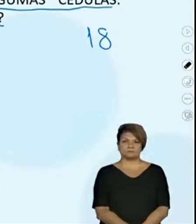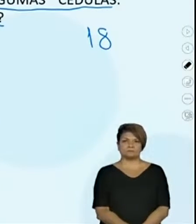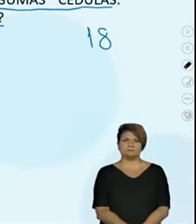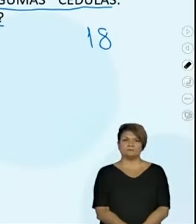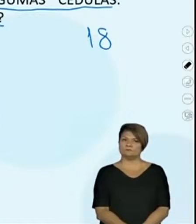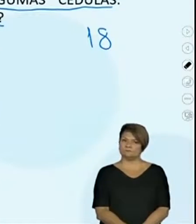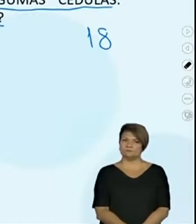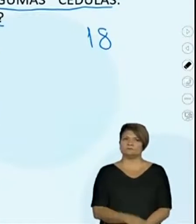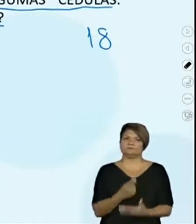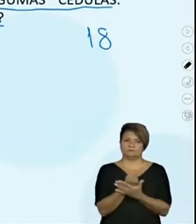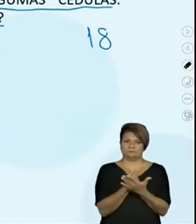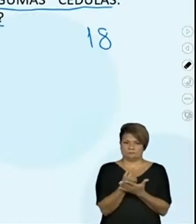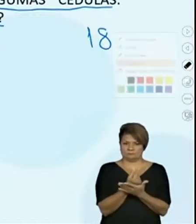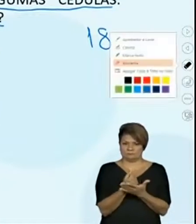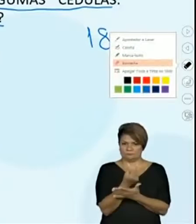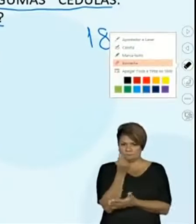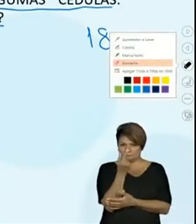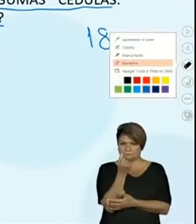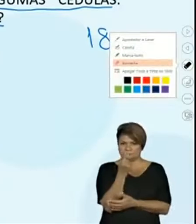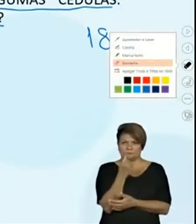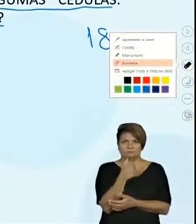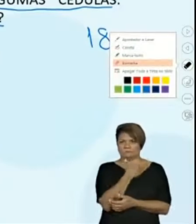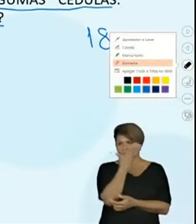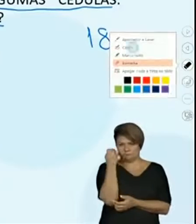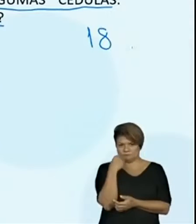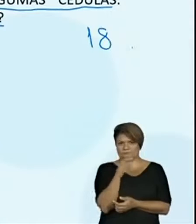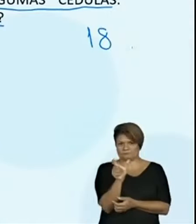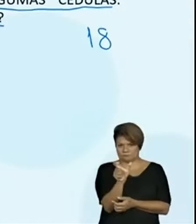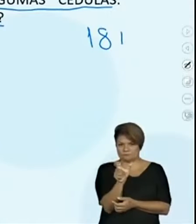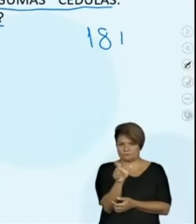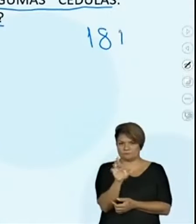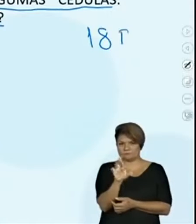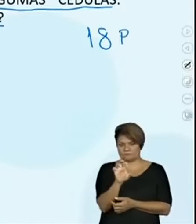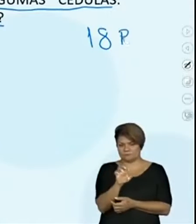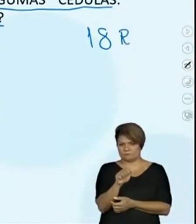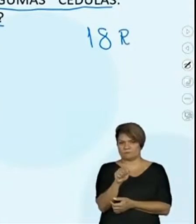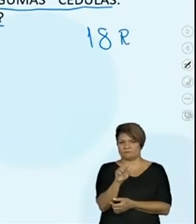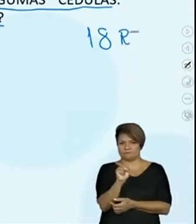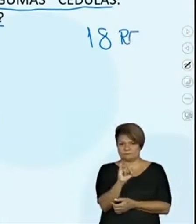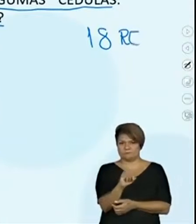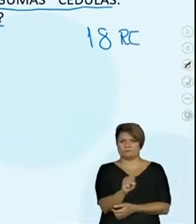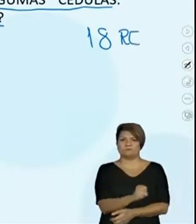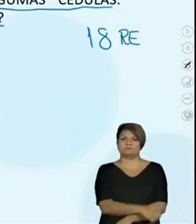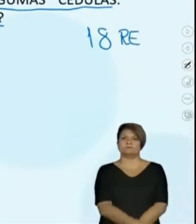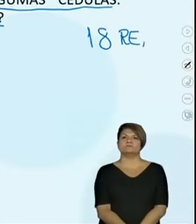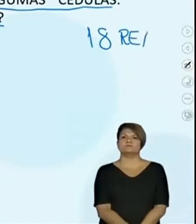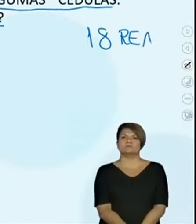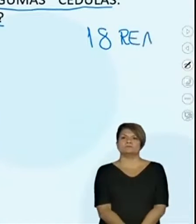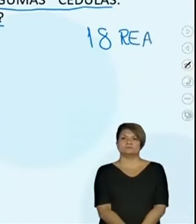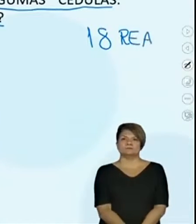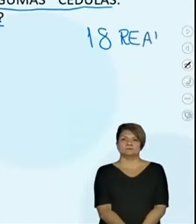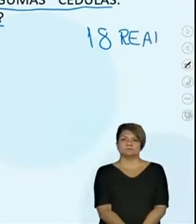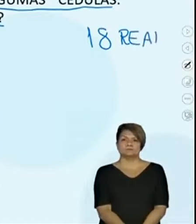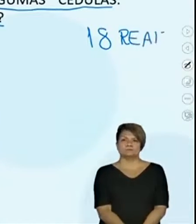estamos falando de sistema monetário, precisamos, a gente não pode esquecer da palavrinha reais. Reais.